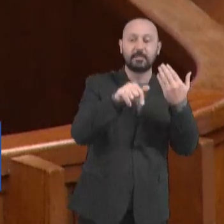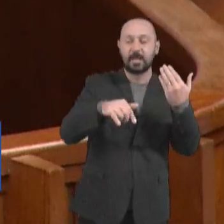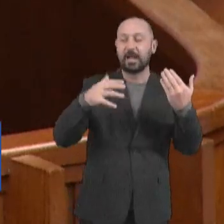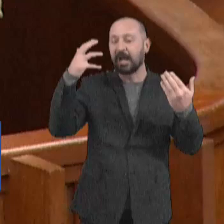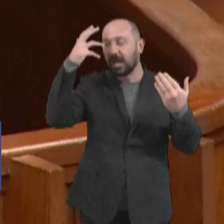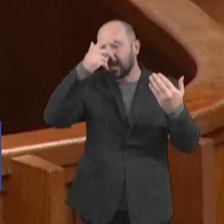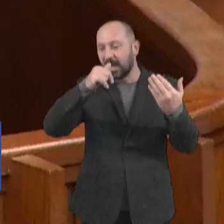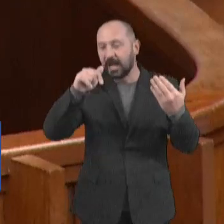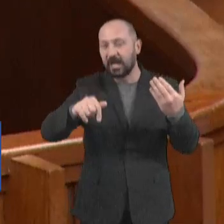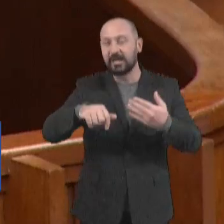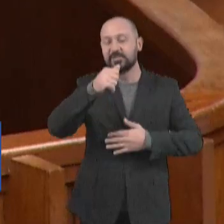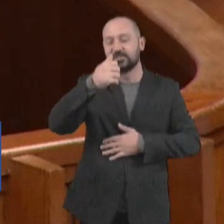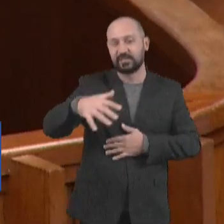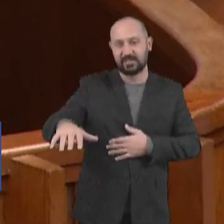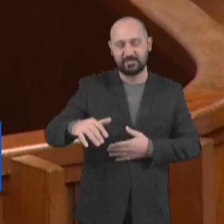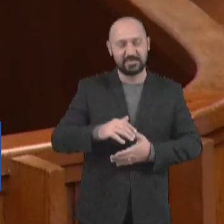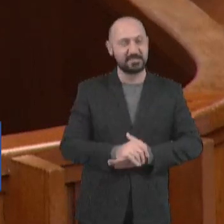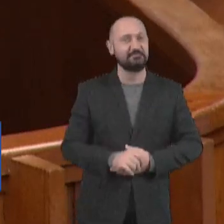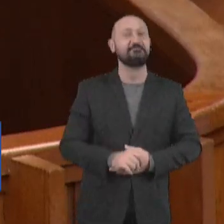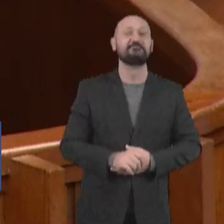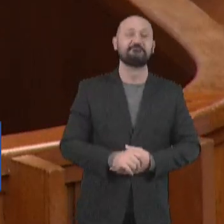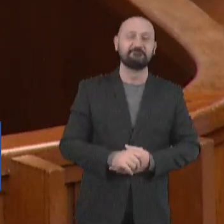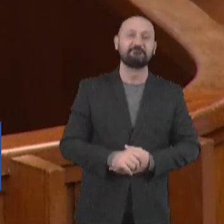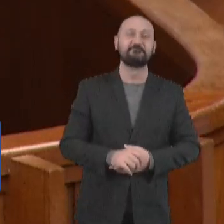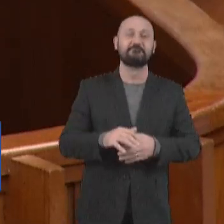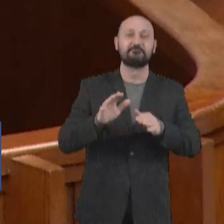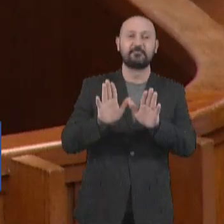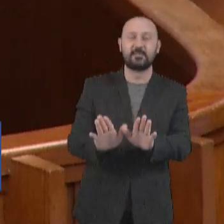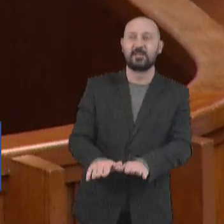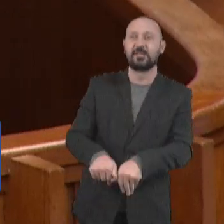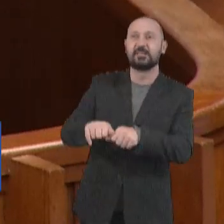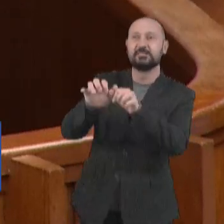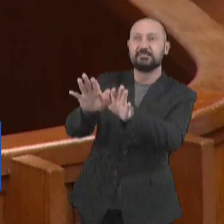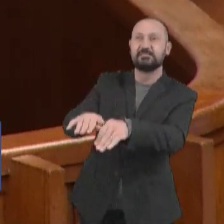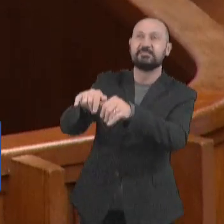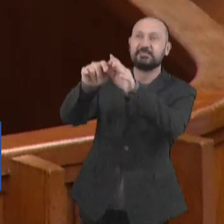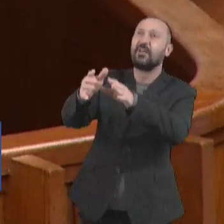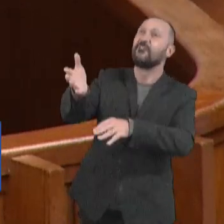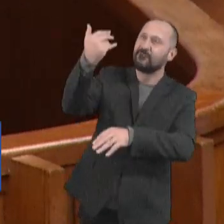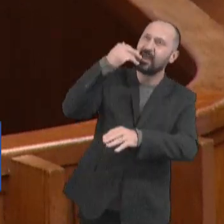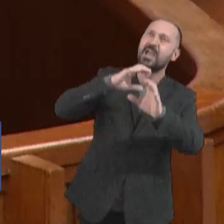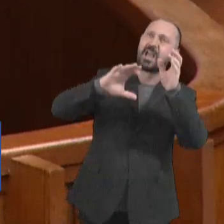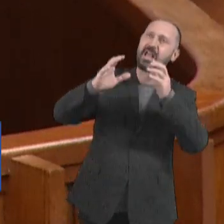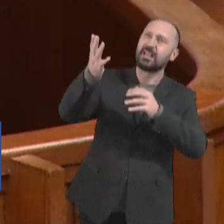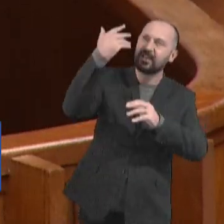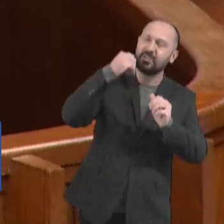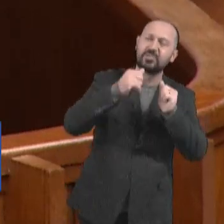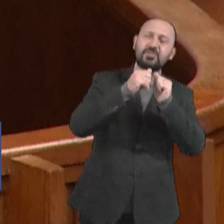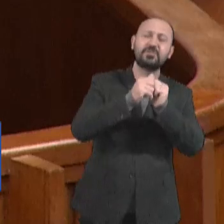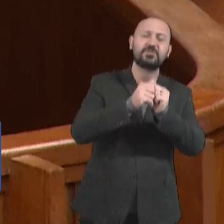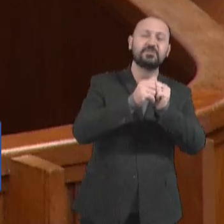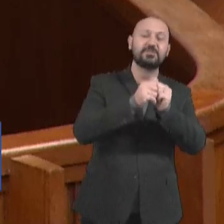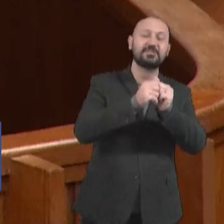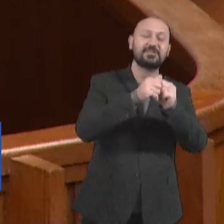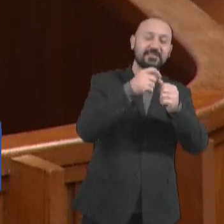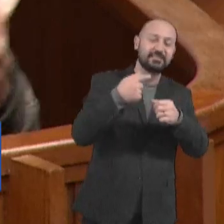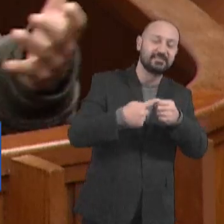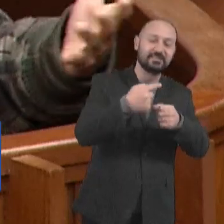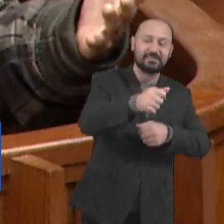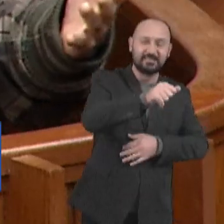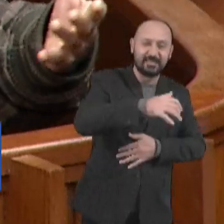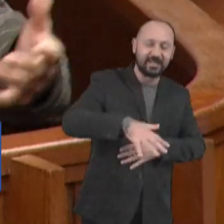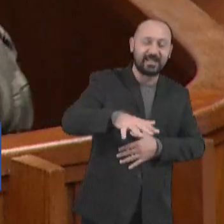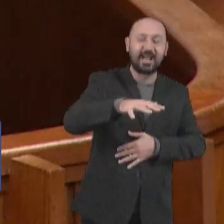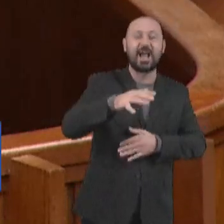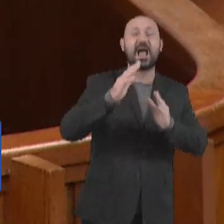coisas lindas de Aquidauana. Pássaro campana, vem cantar comigo, em Aquidauana, o meu